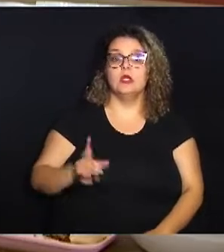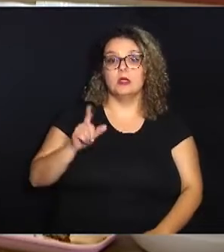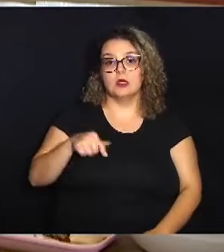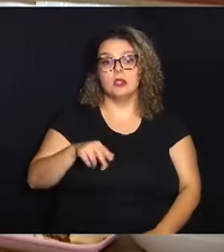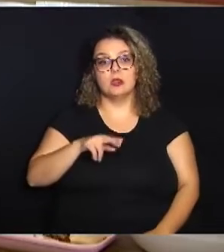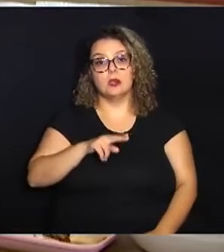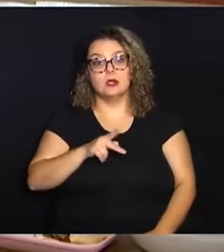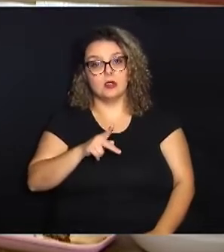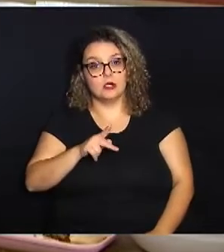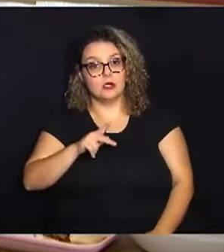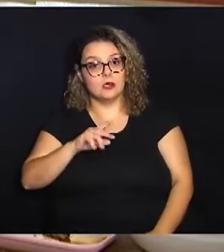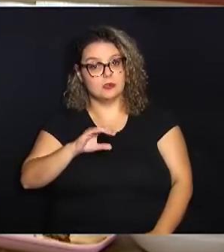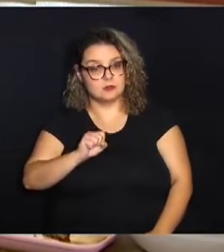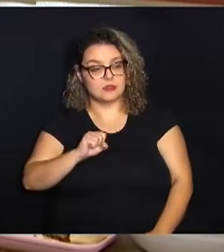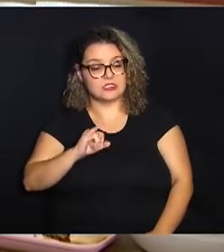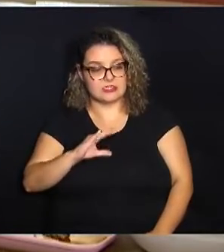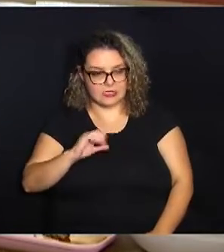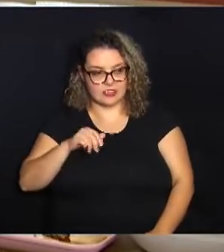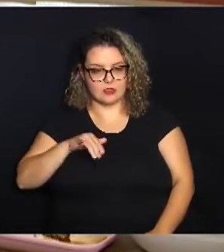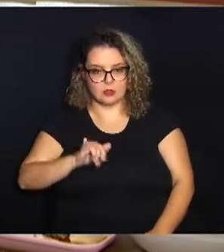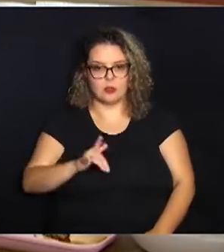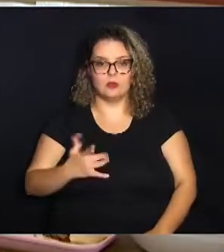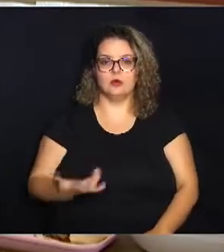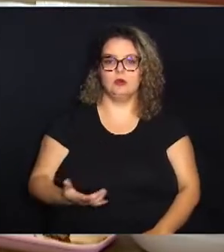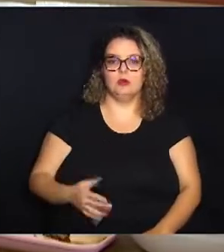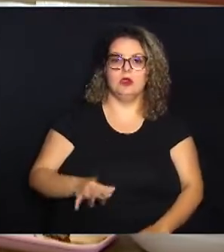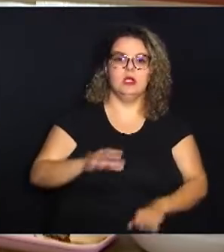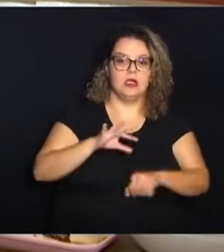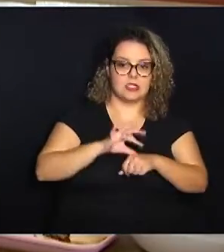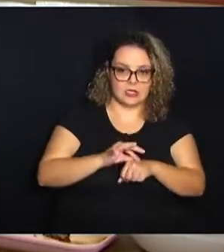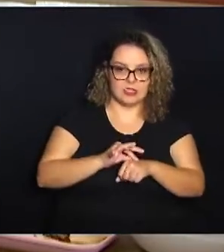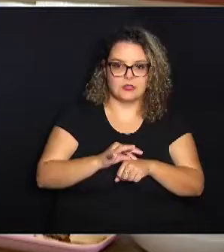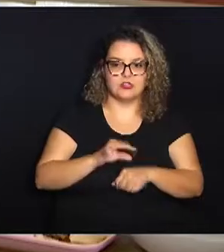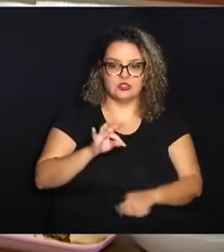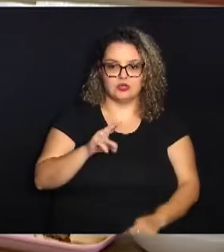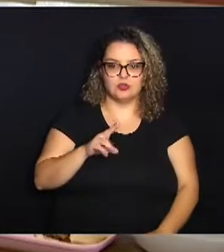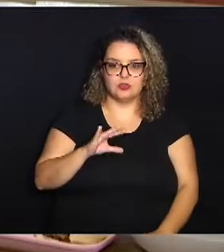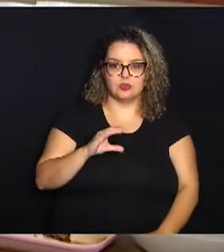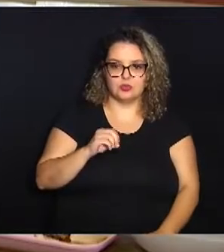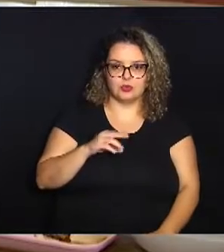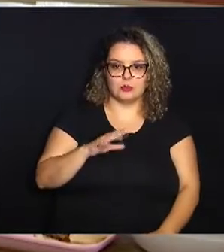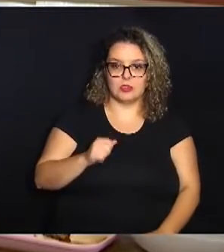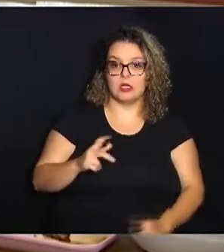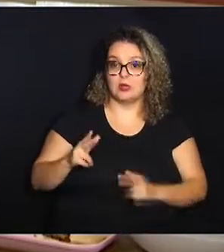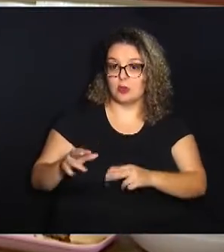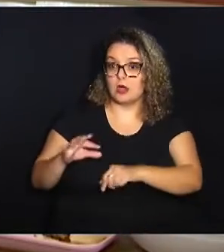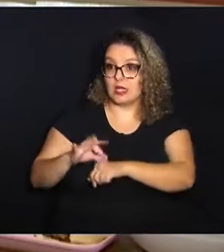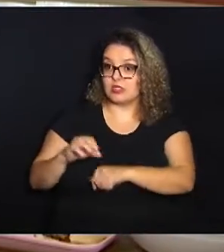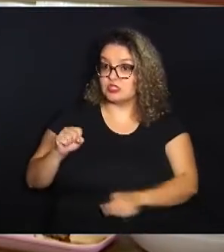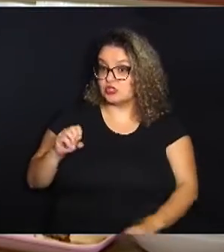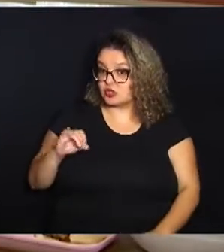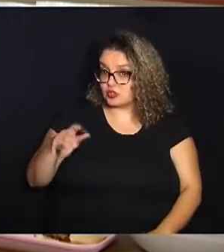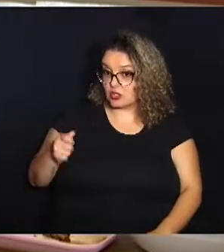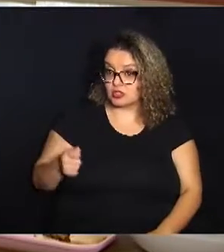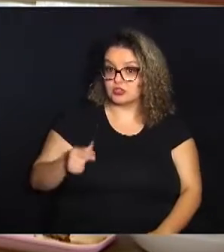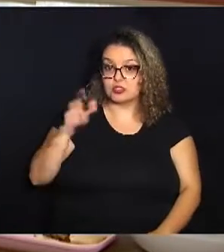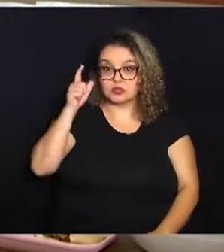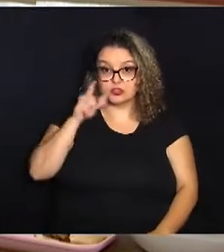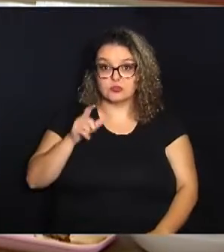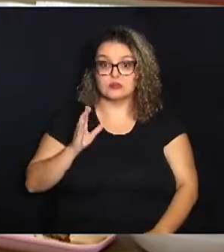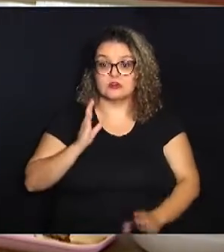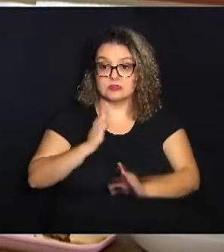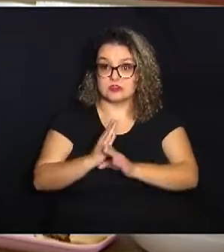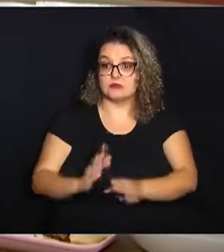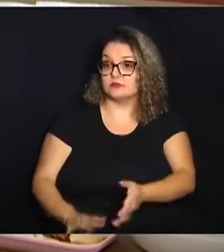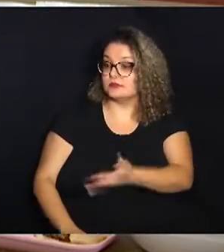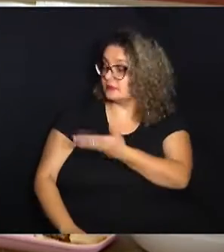Tucumã para poder produzir carne de Tucumã, como é feita hoje a carne de soja. E a gente conseguiu chegar nesse upcycle, e